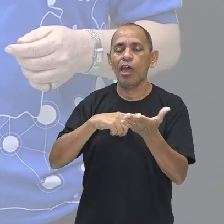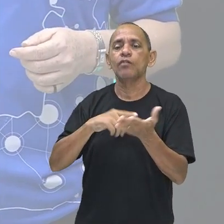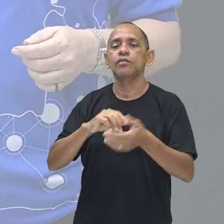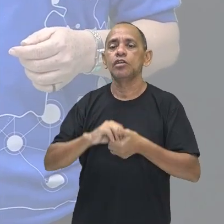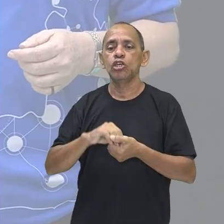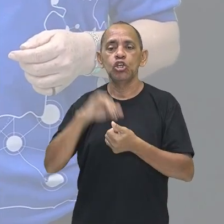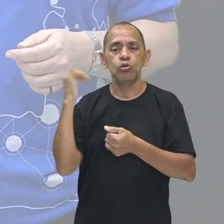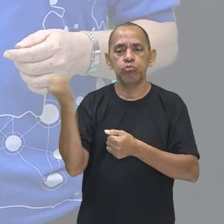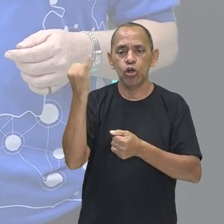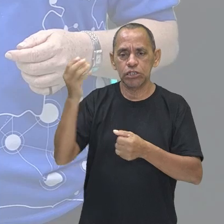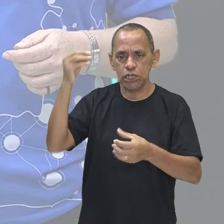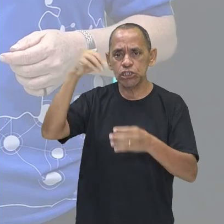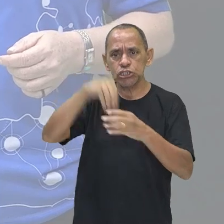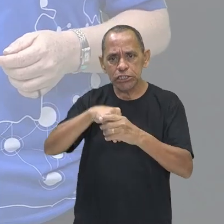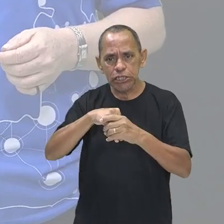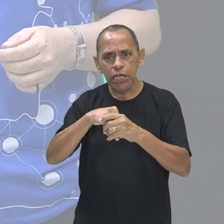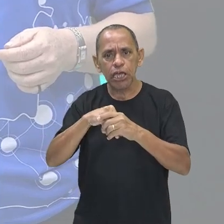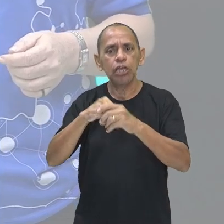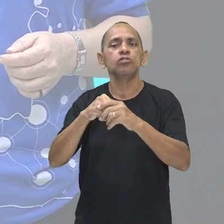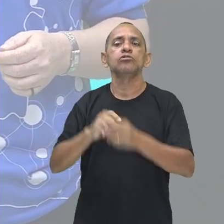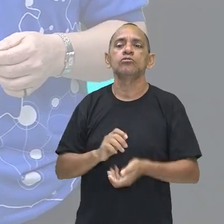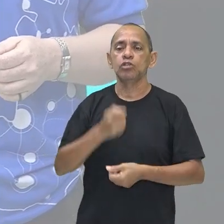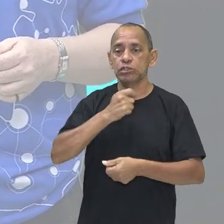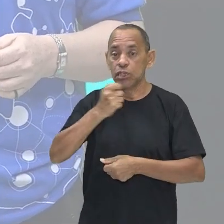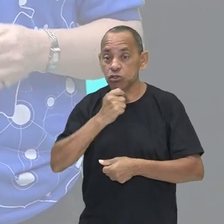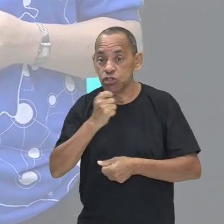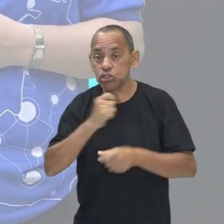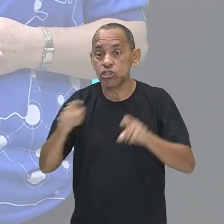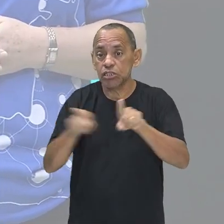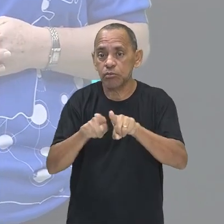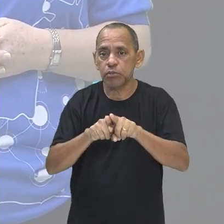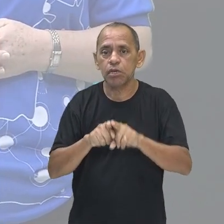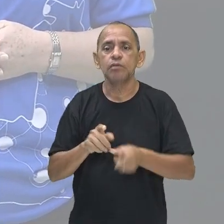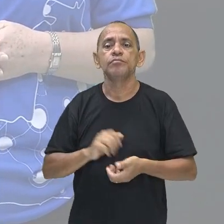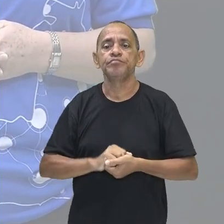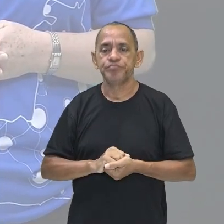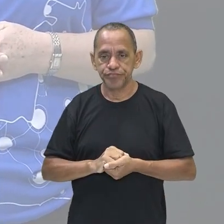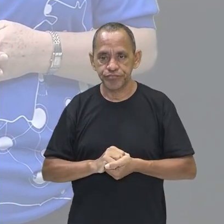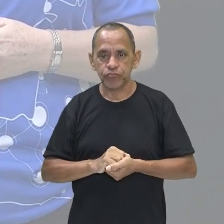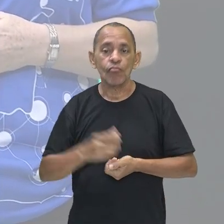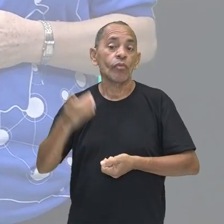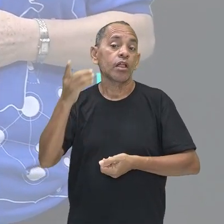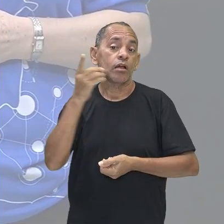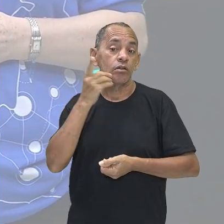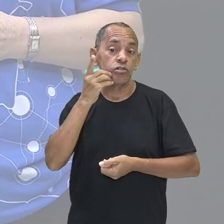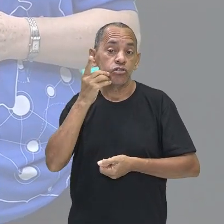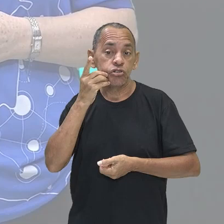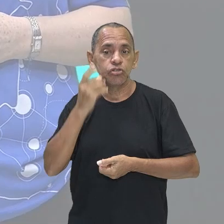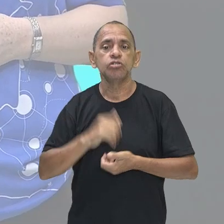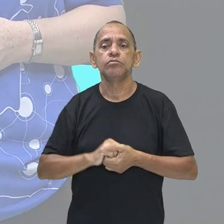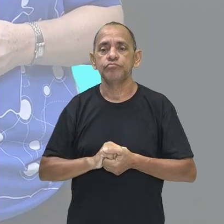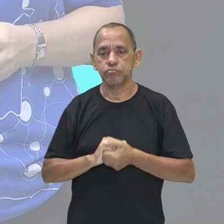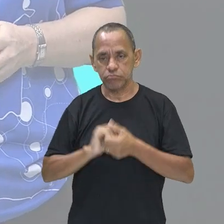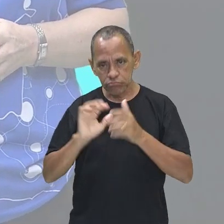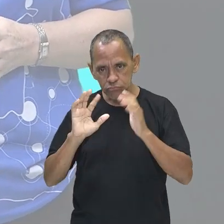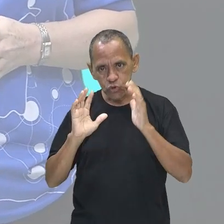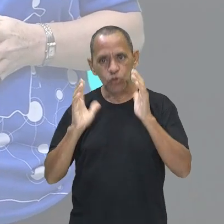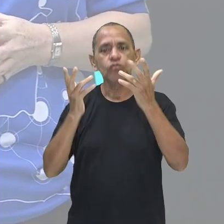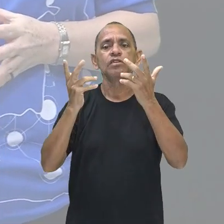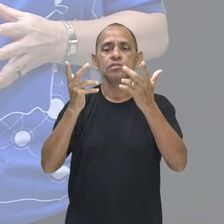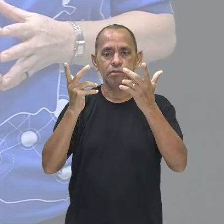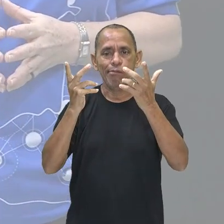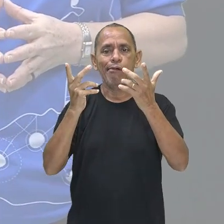foi agraciado com o dia do seu aniversário para ser comemorado o Dia da Bossa Nova. Continuando. A canção